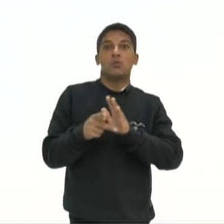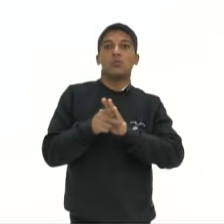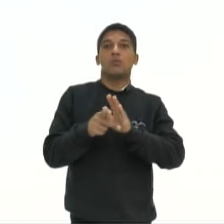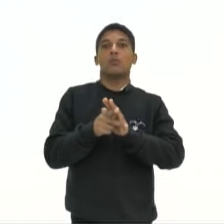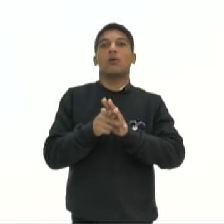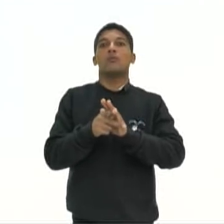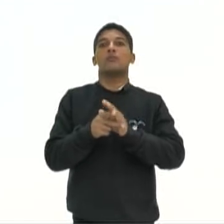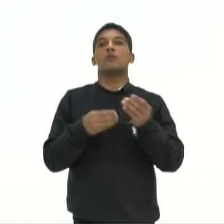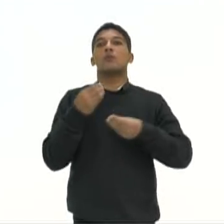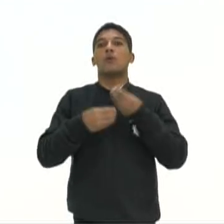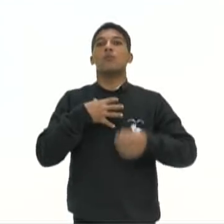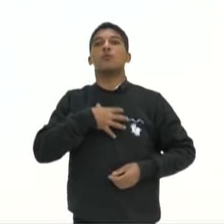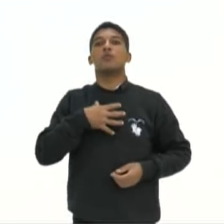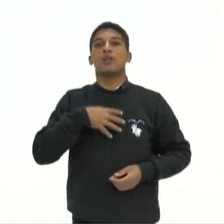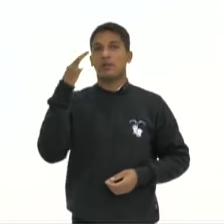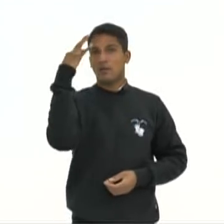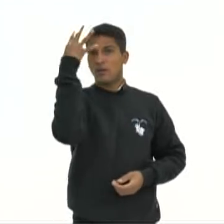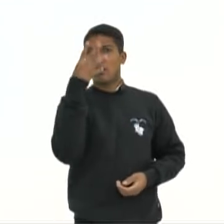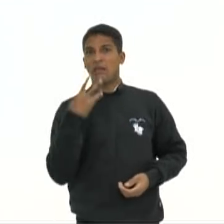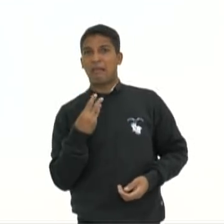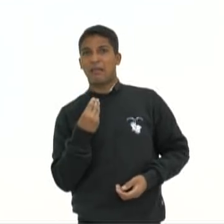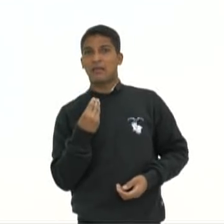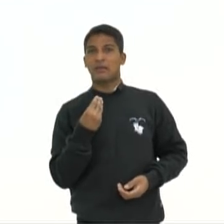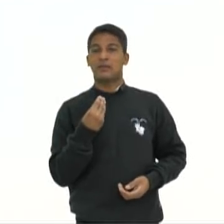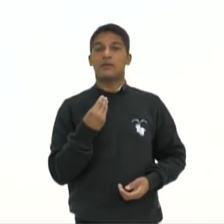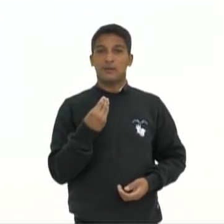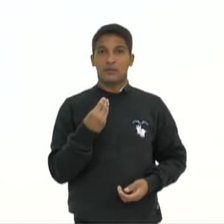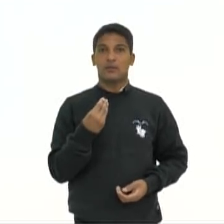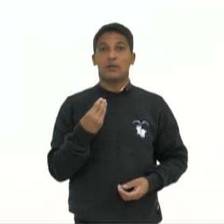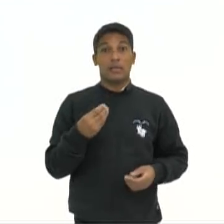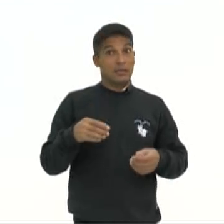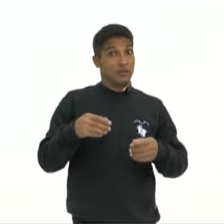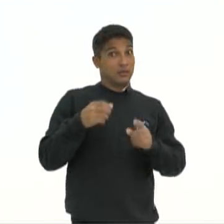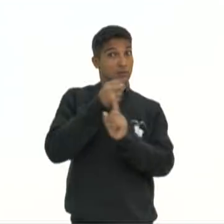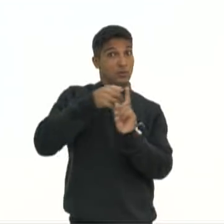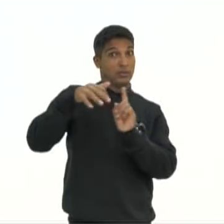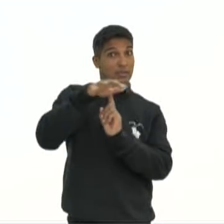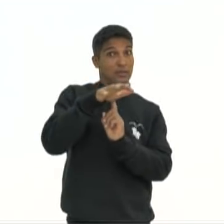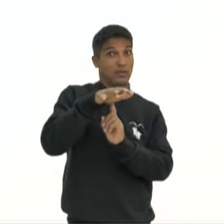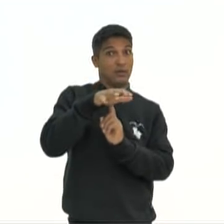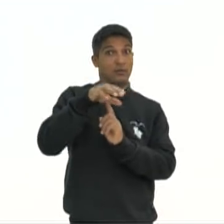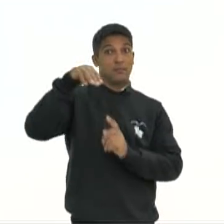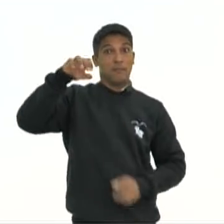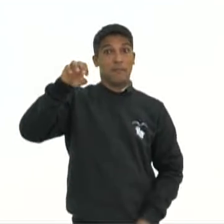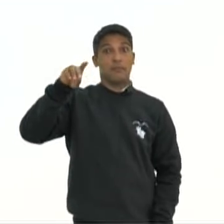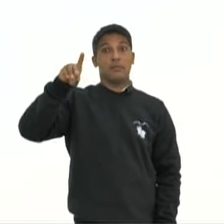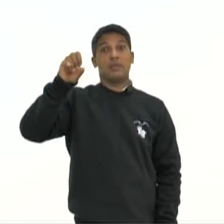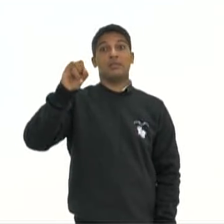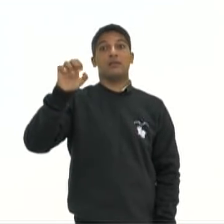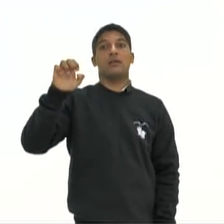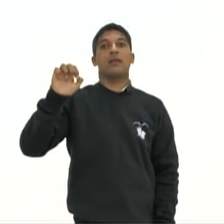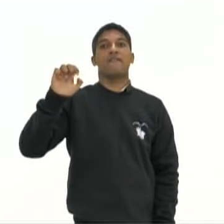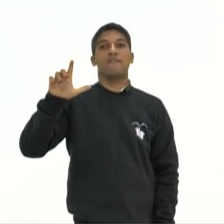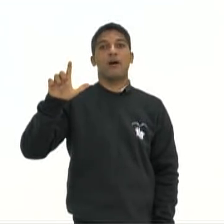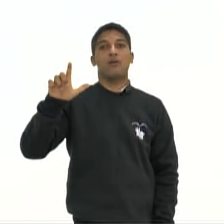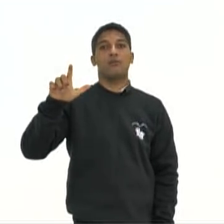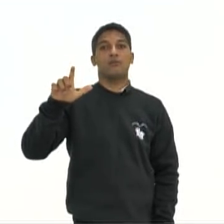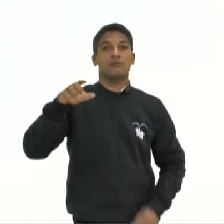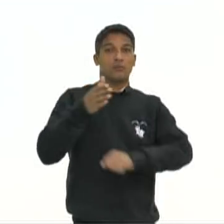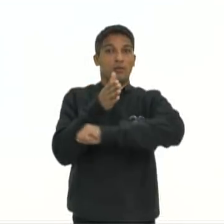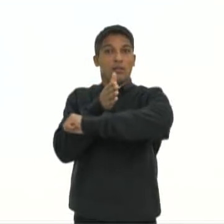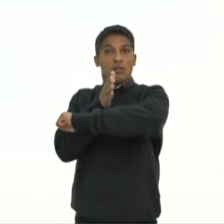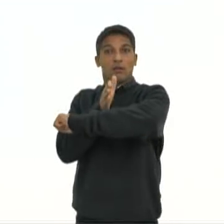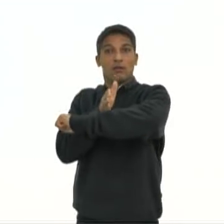de poder perante a sociedade medieval, é representada de acordo com os discursos